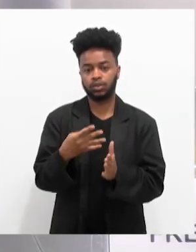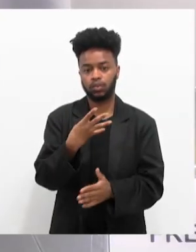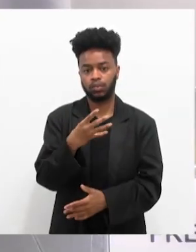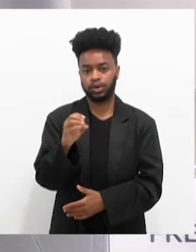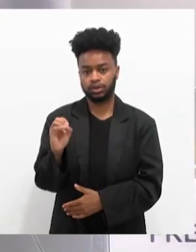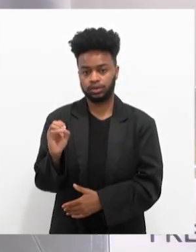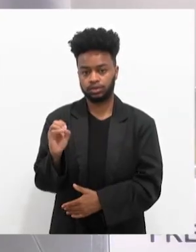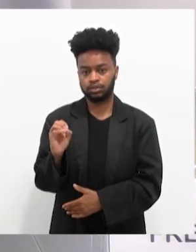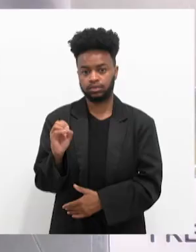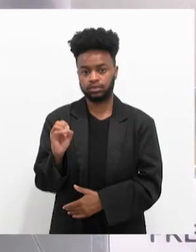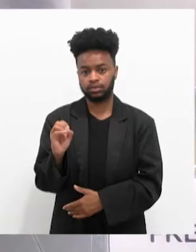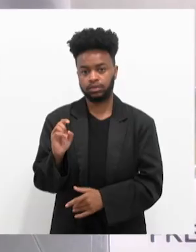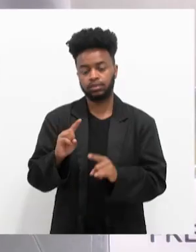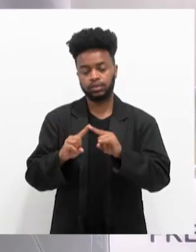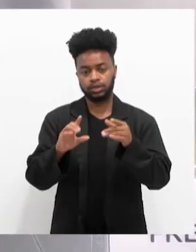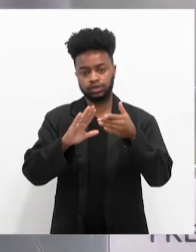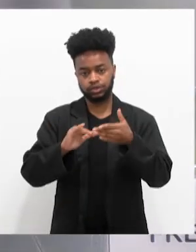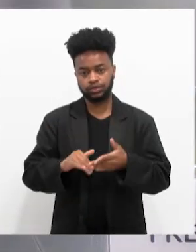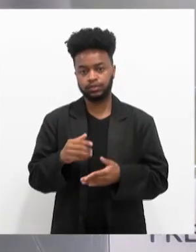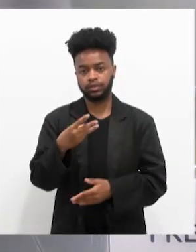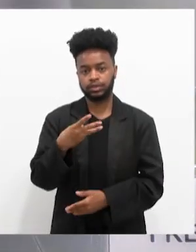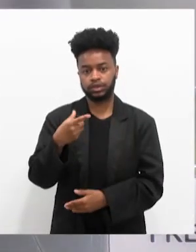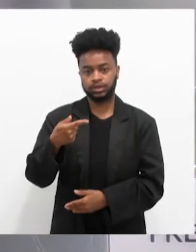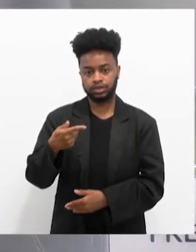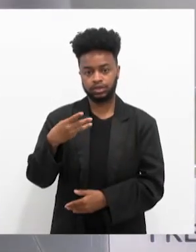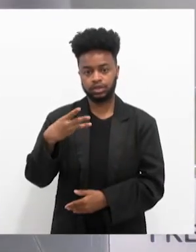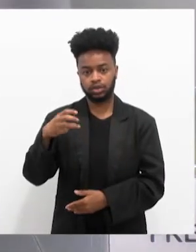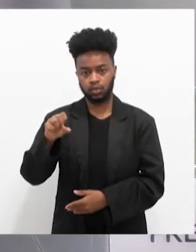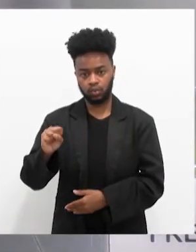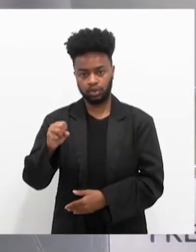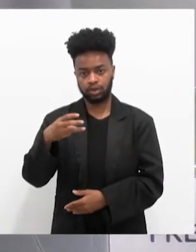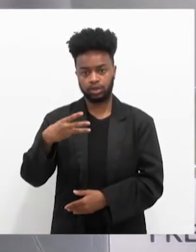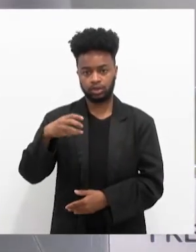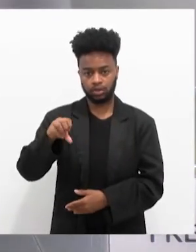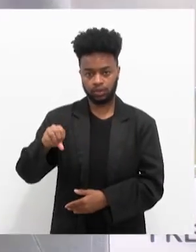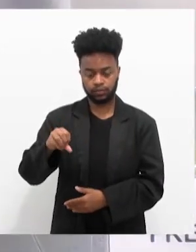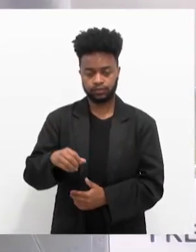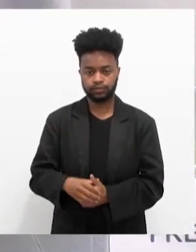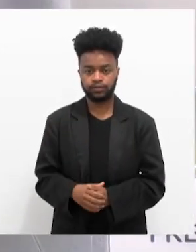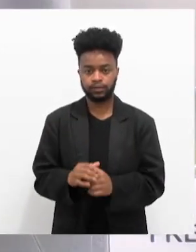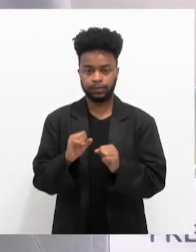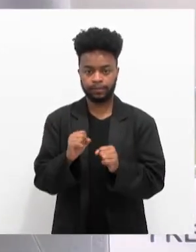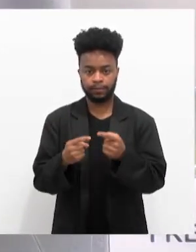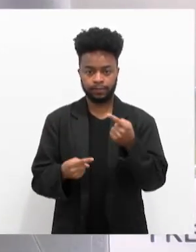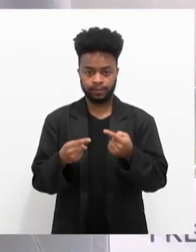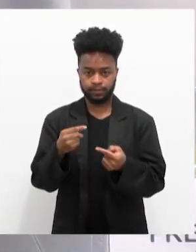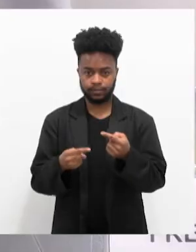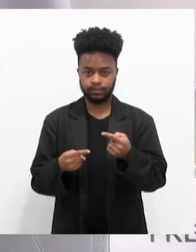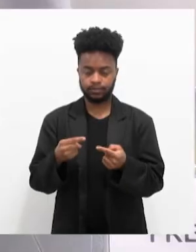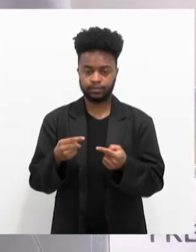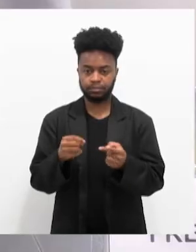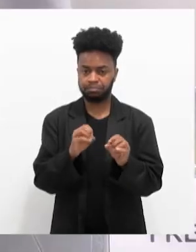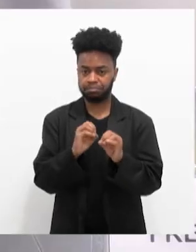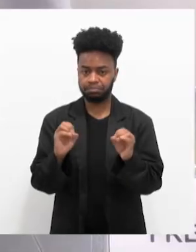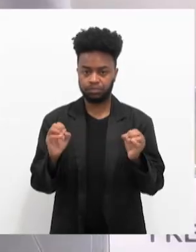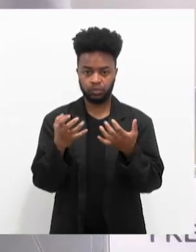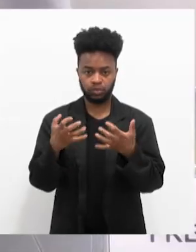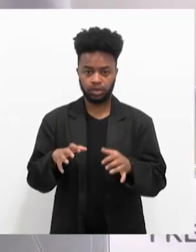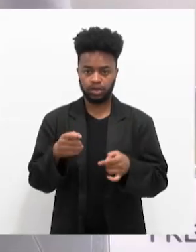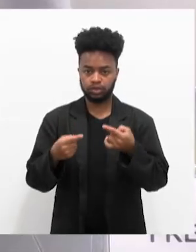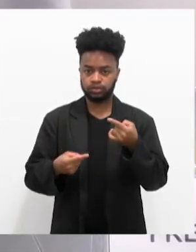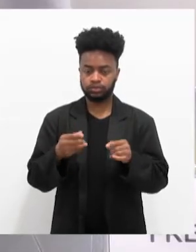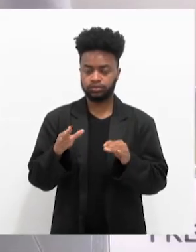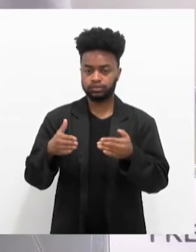40, excetuados também o 37, o 38 e o 39. Em discussão. Não havendo quem queira